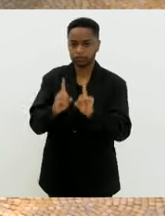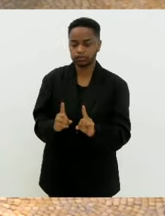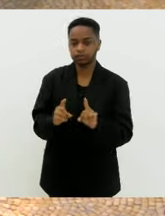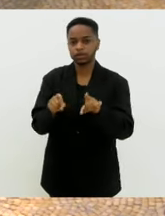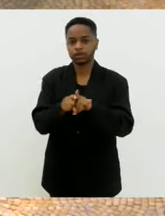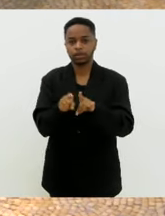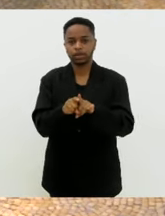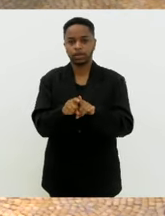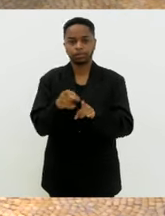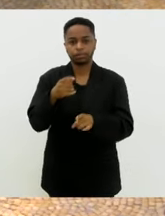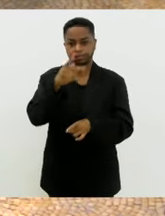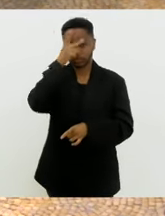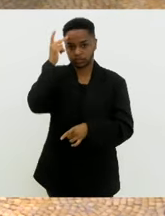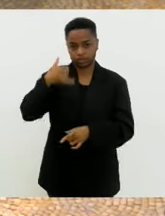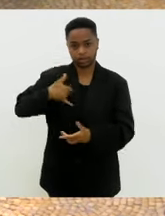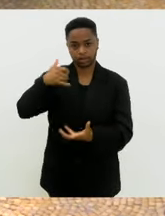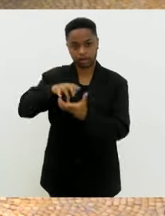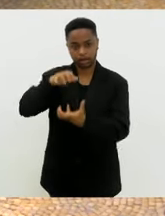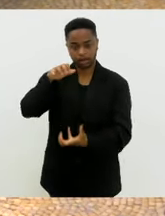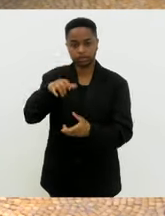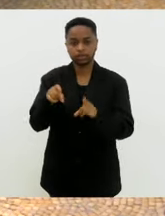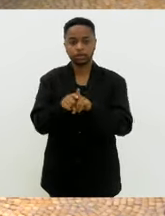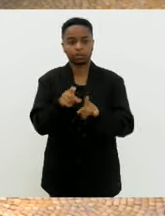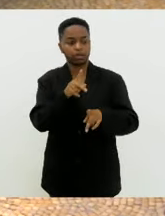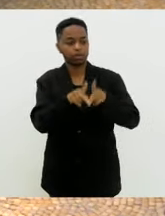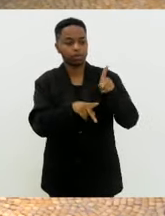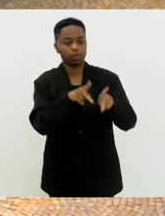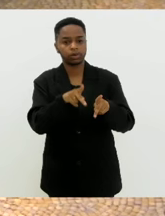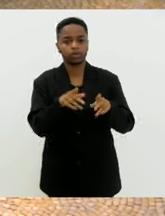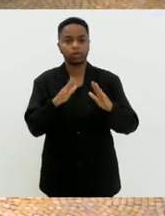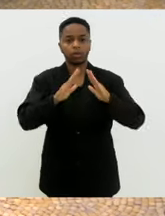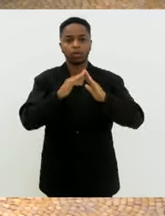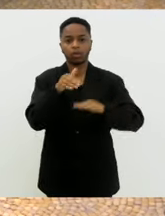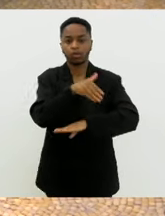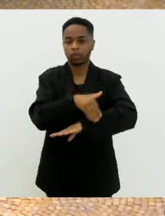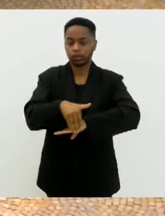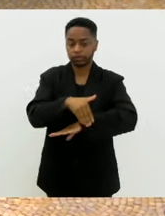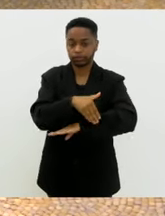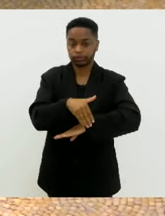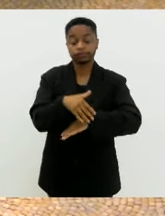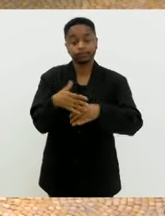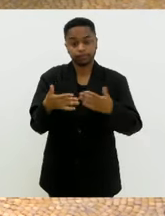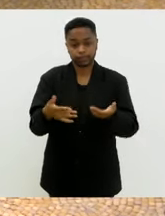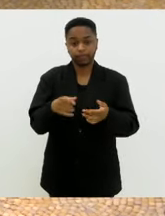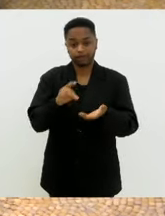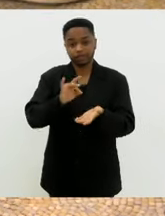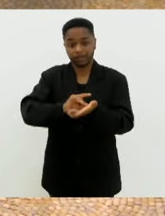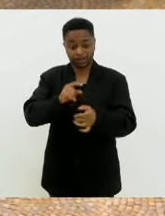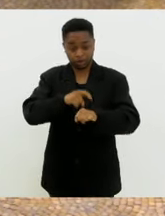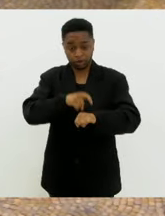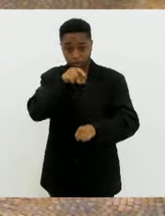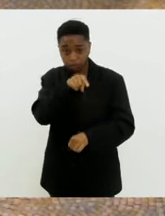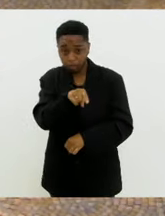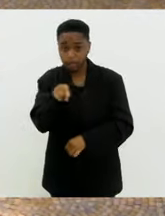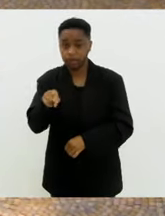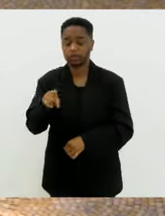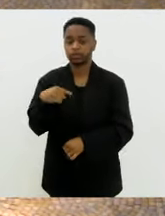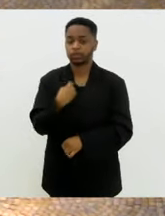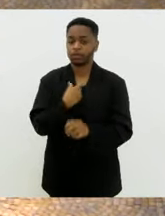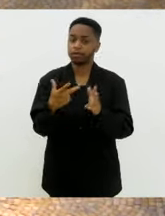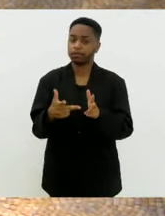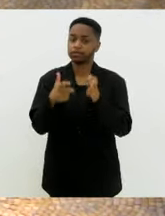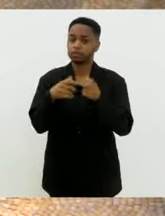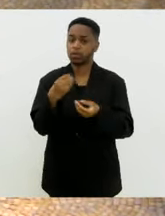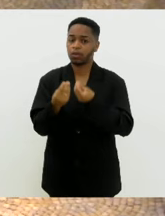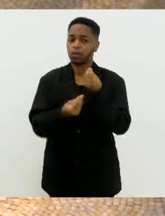os velhinhos, né? Com a população de rua? Nessa hora você vê o conteúdo civilizatório